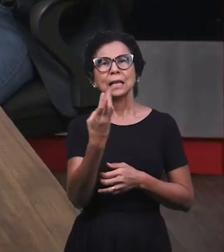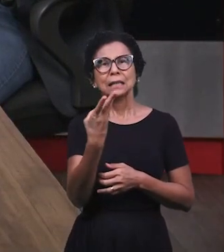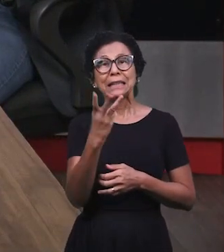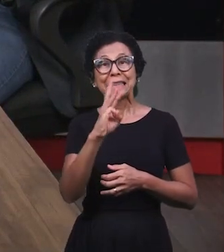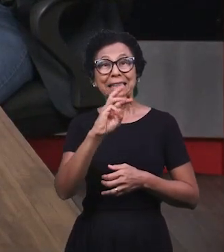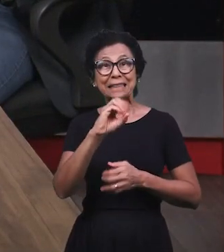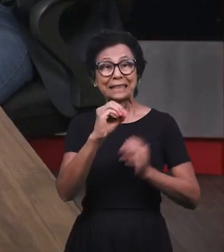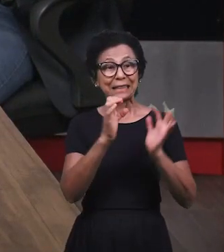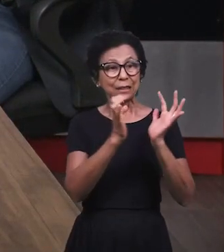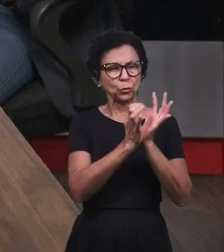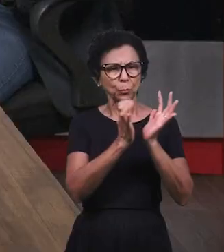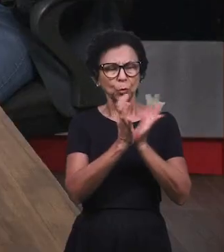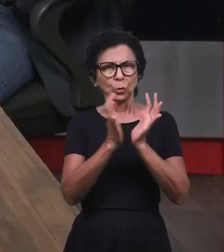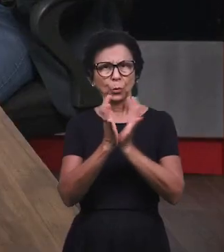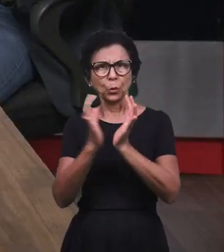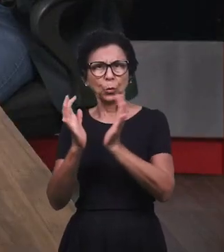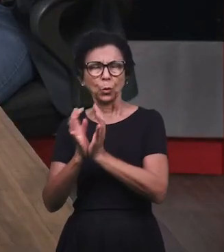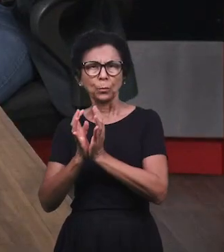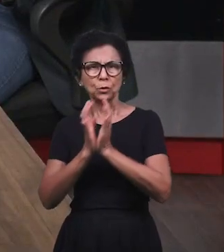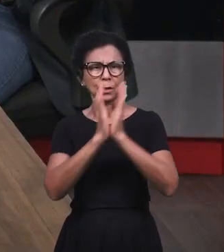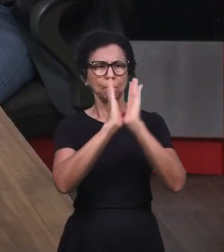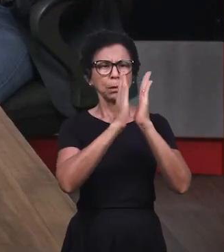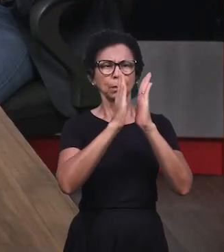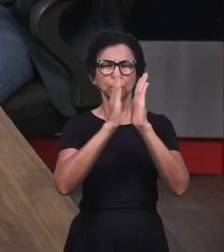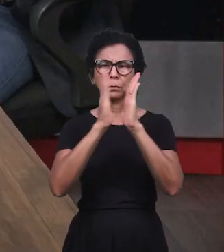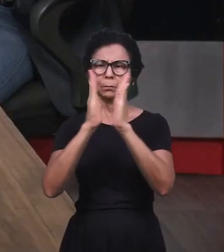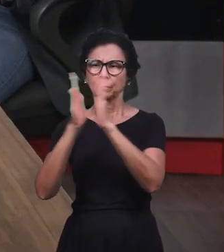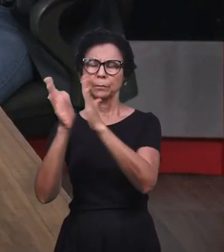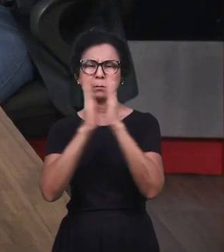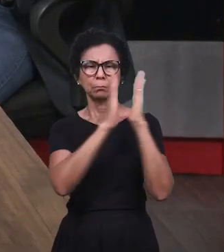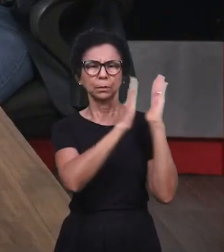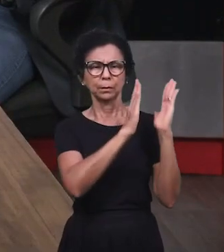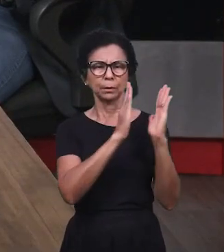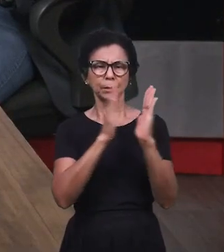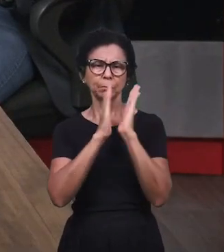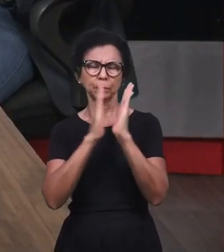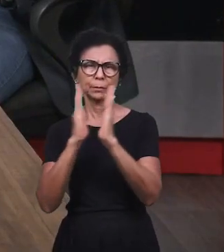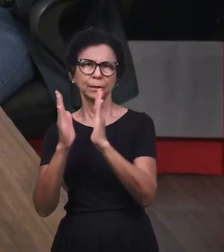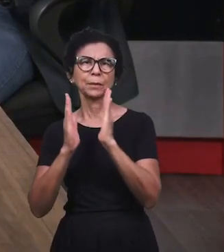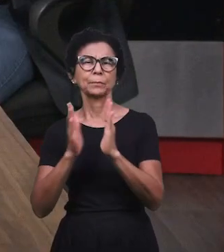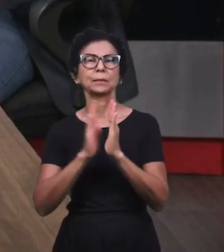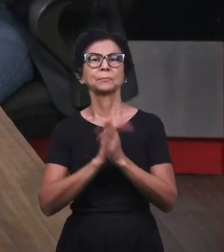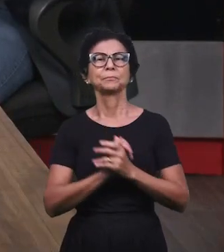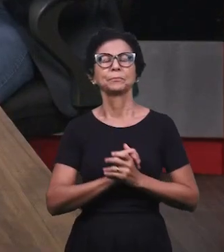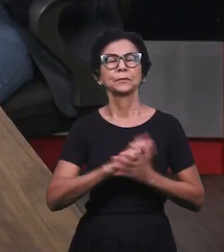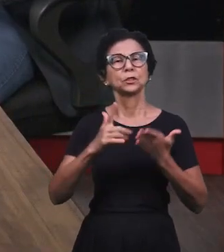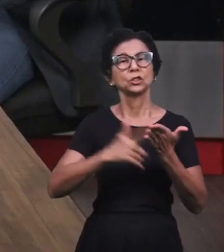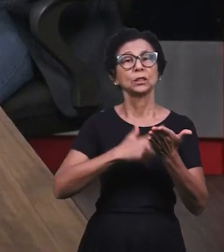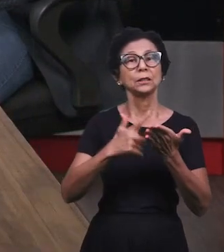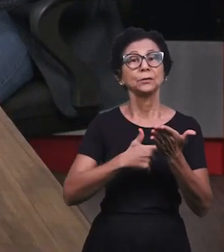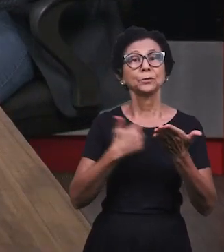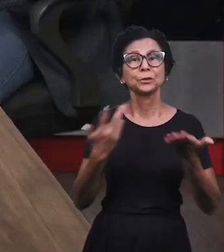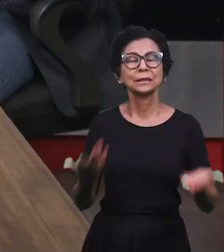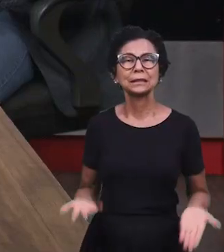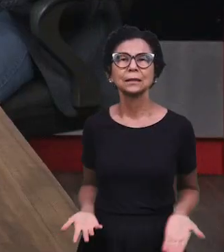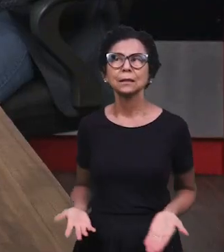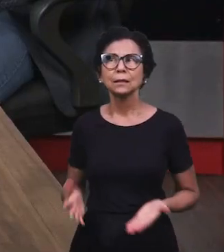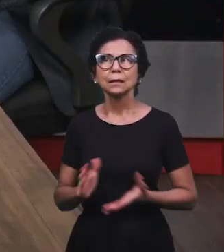enciclopédia britânica, é o que está aí dentro da célula, né? Em termos de informação. Aí eu